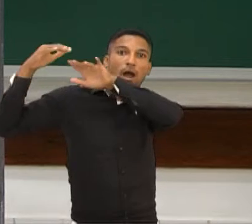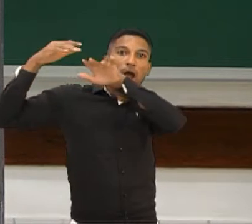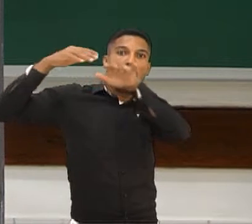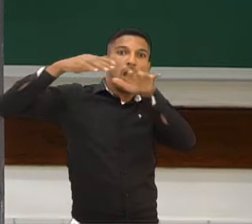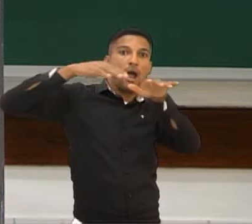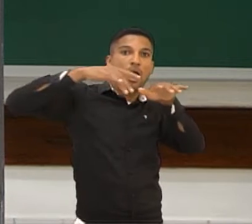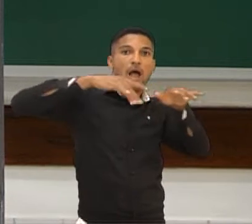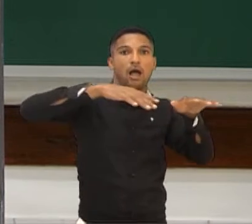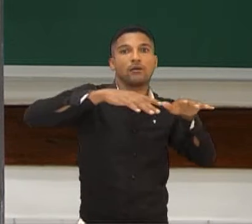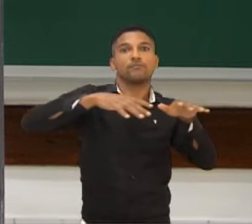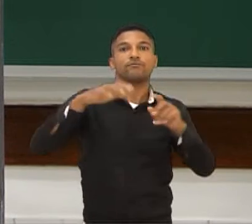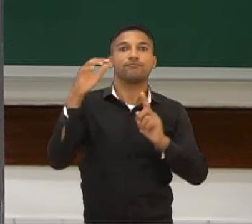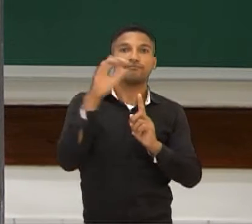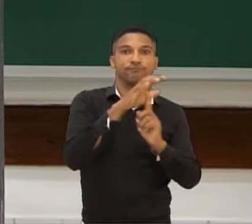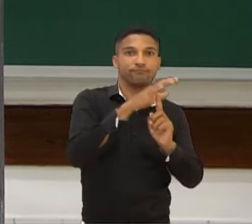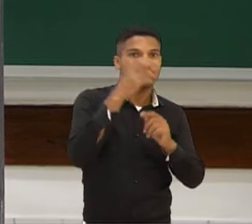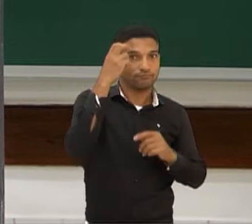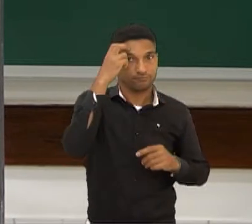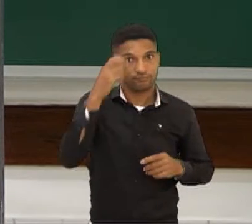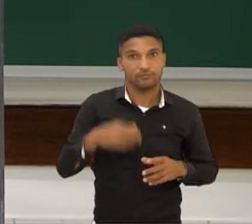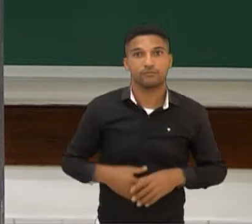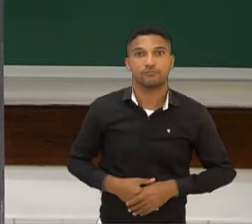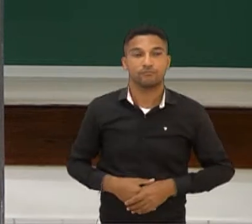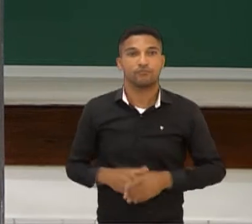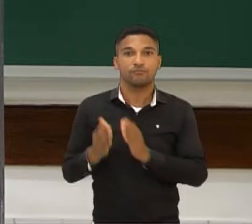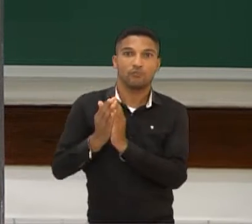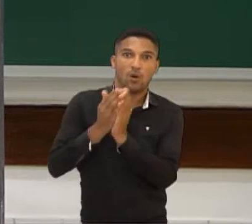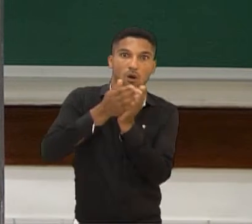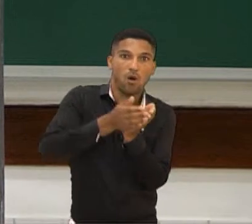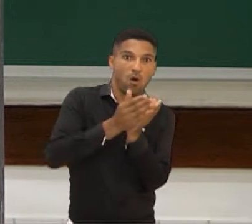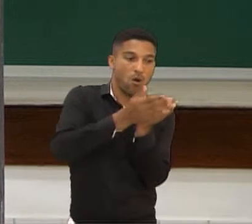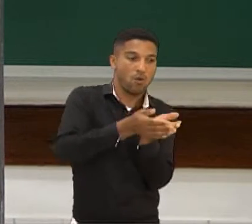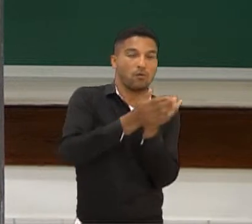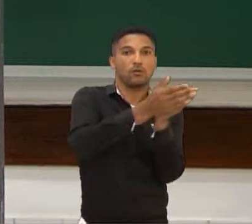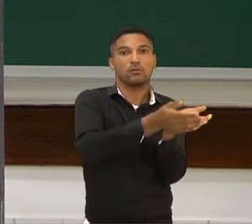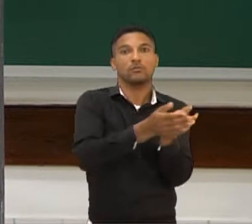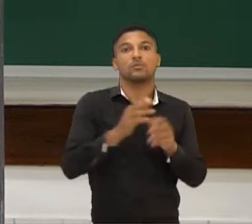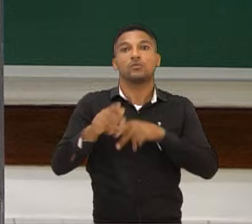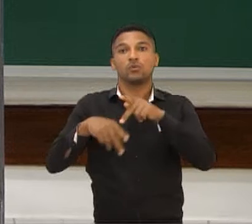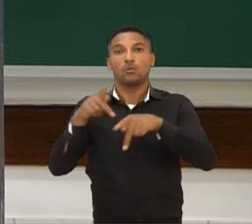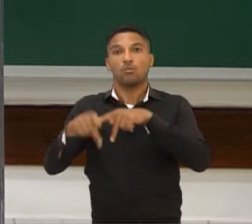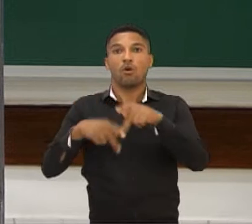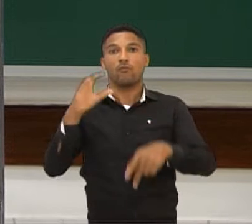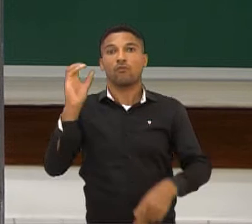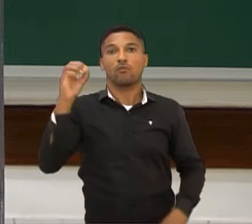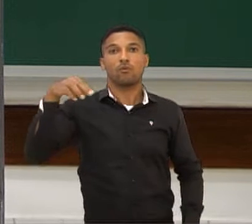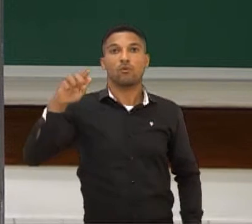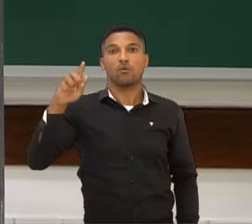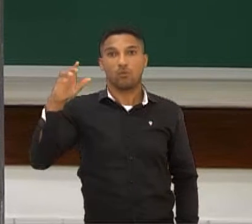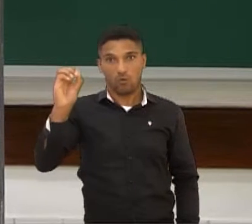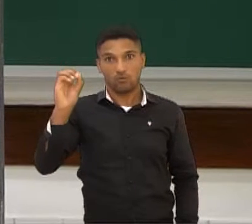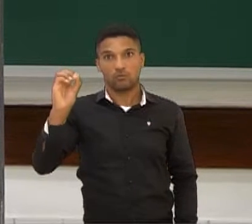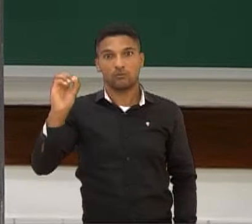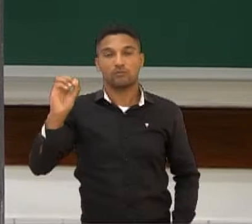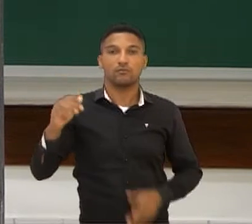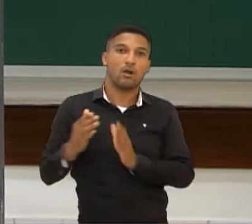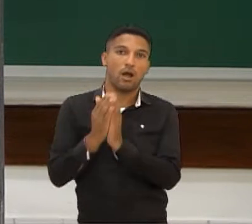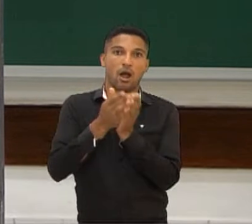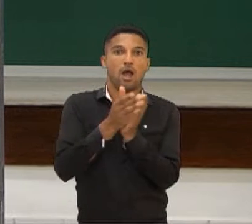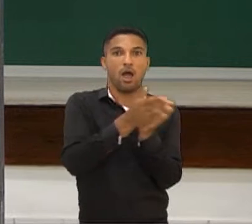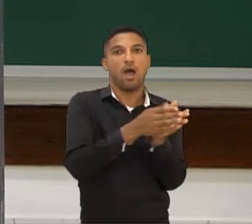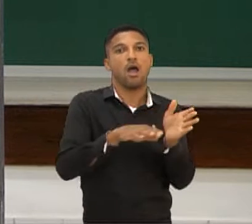que é a partir da vinda desses povos do Congo para cá, que nós vamos começar